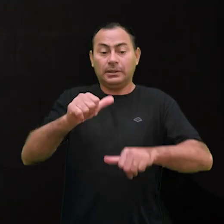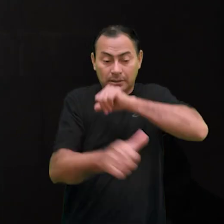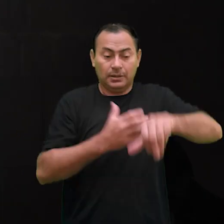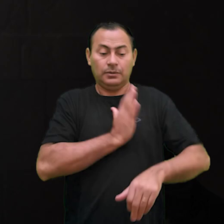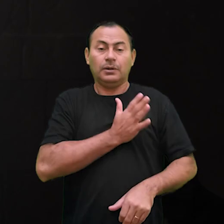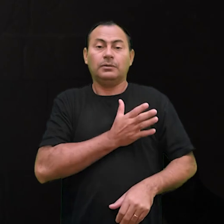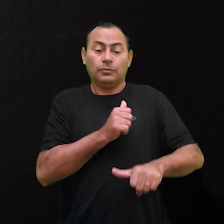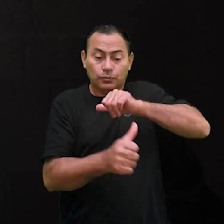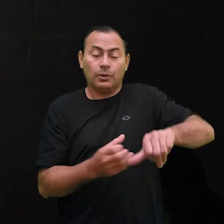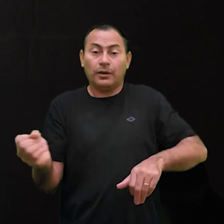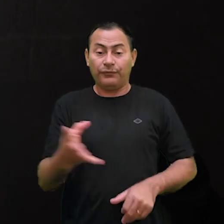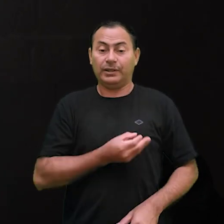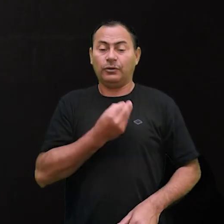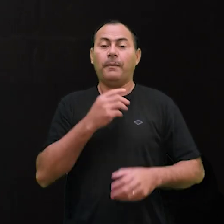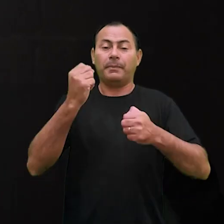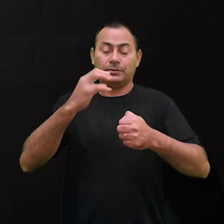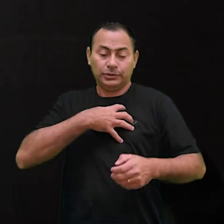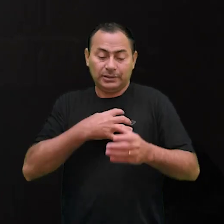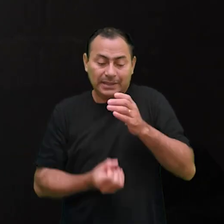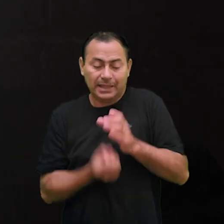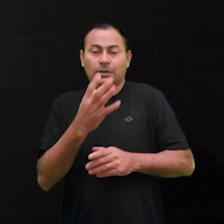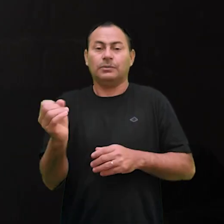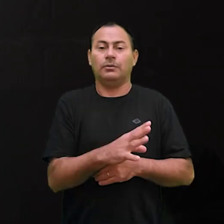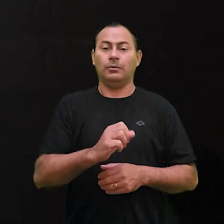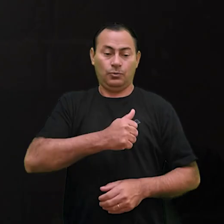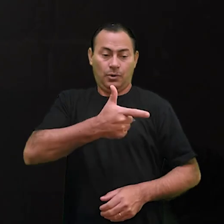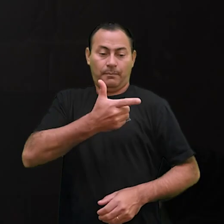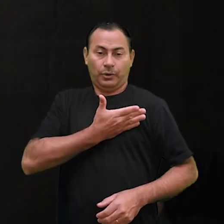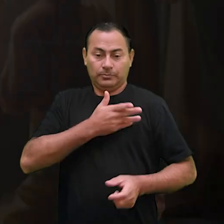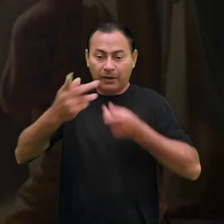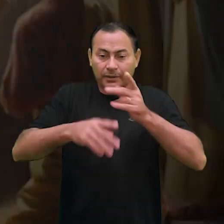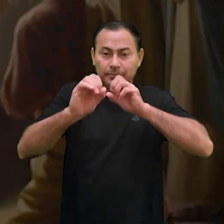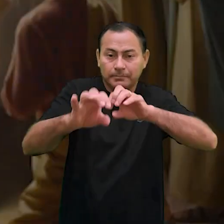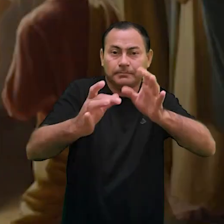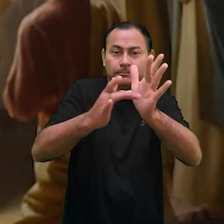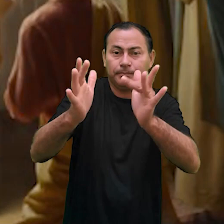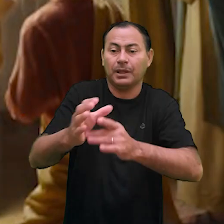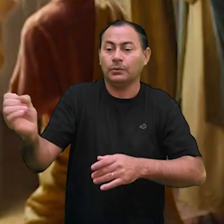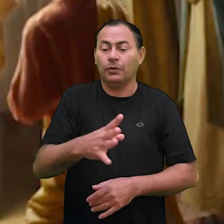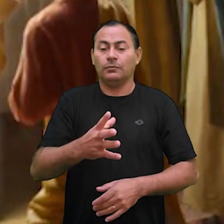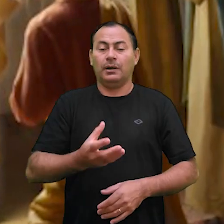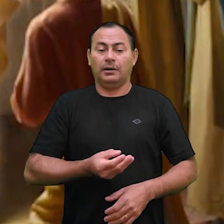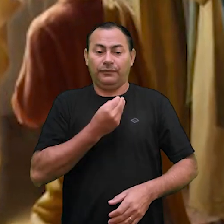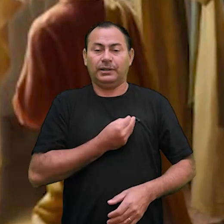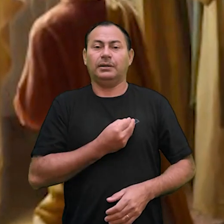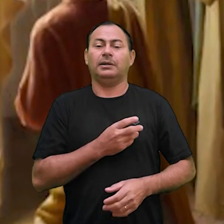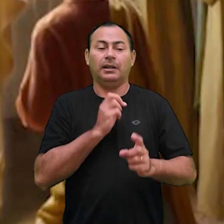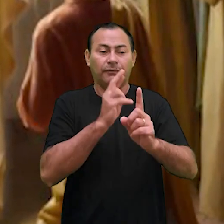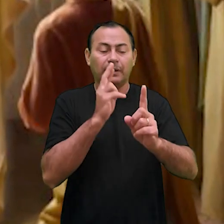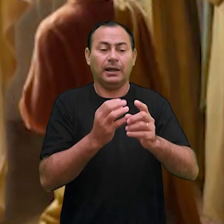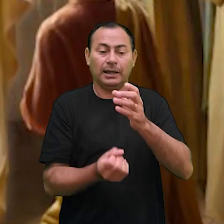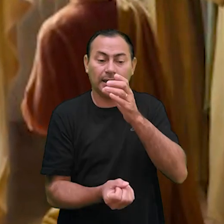da carne é carne. Você tem que nascer de novo. Precisa de um ato de criação. Quando os apóstolos comentaram os ensinamentos de Jesus sobre o